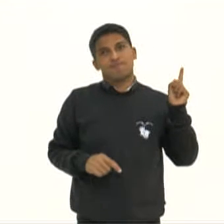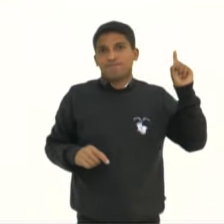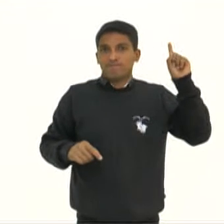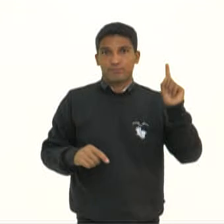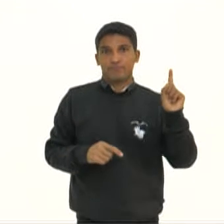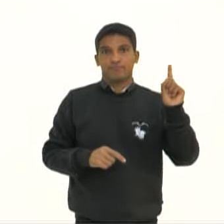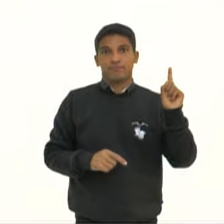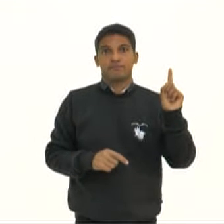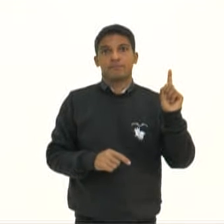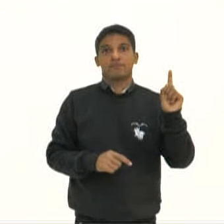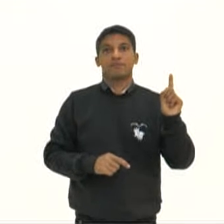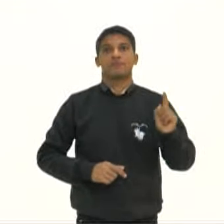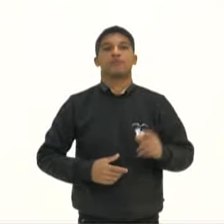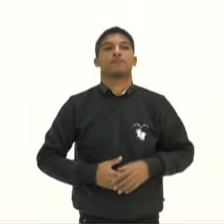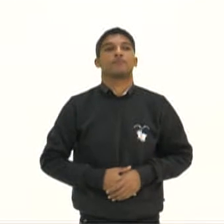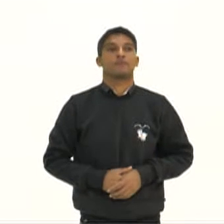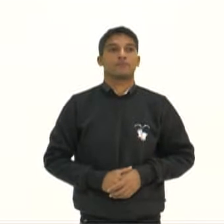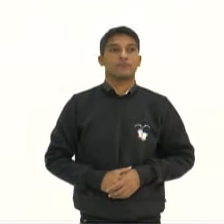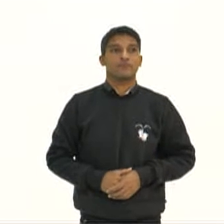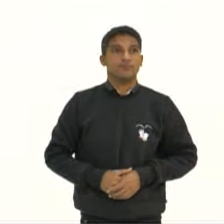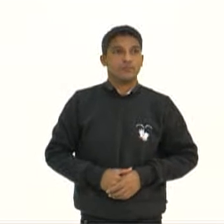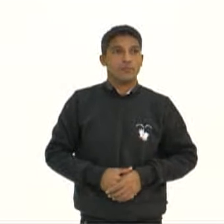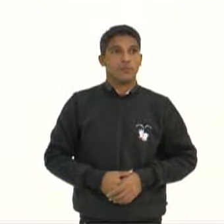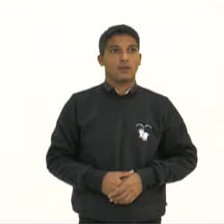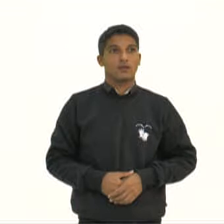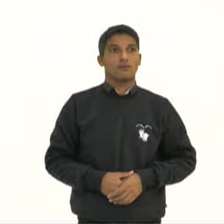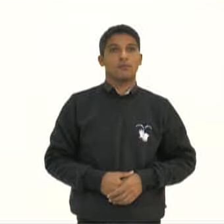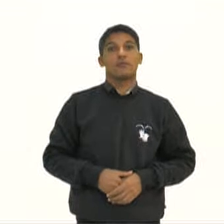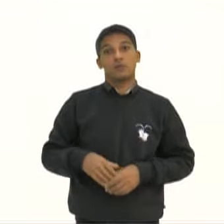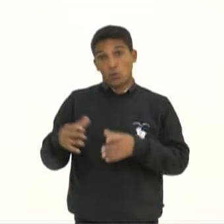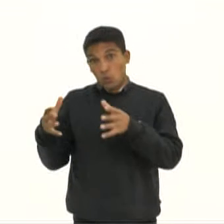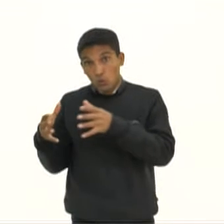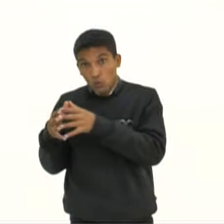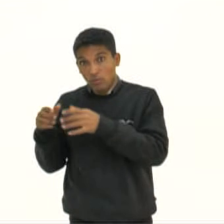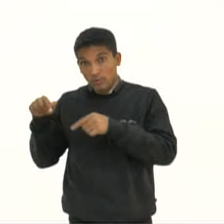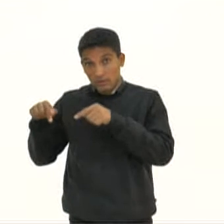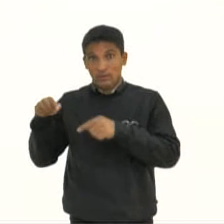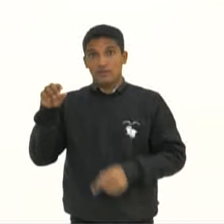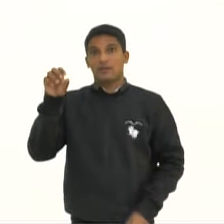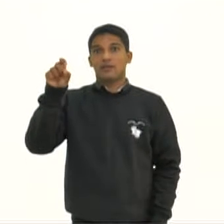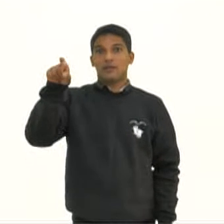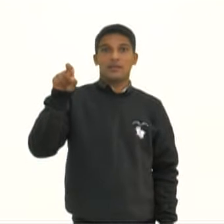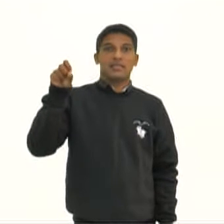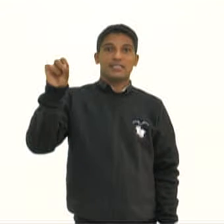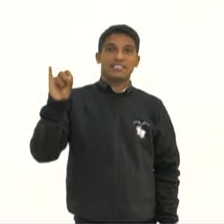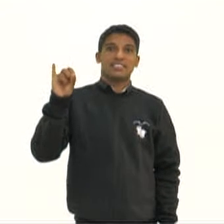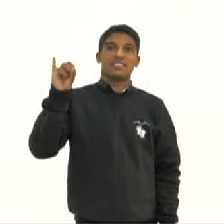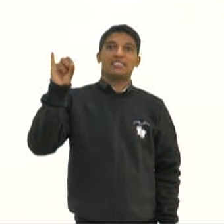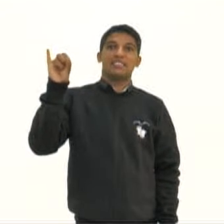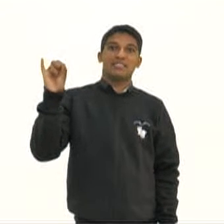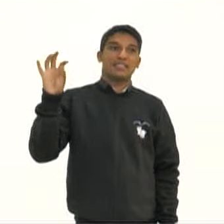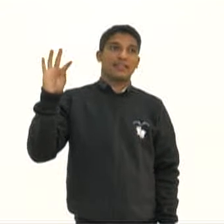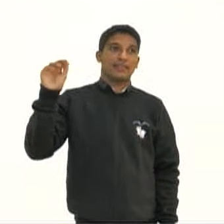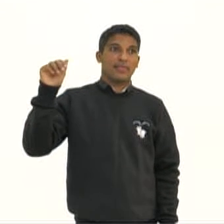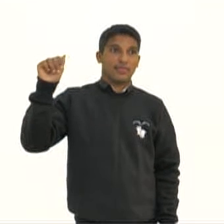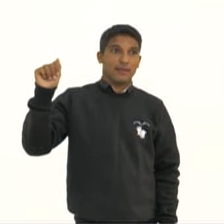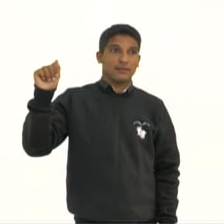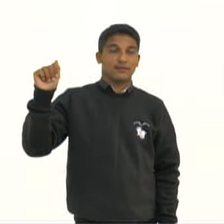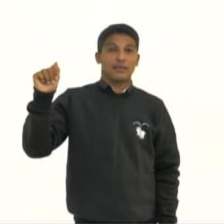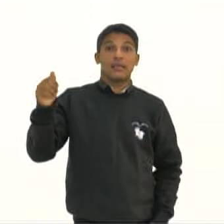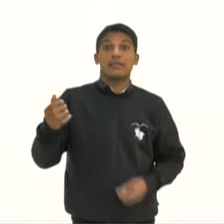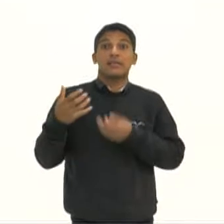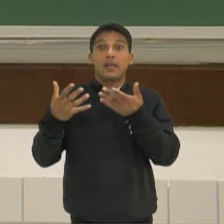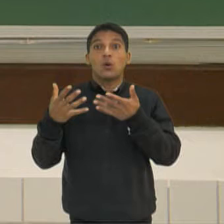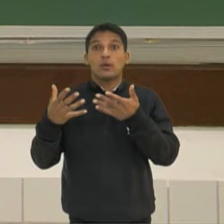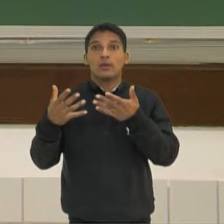faz parte dessa disputa, nós vamos ter os xiitas. Os xiitas, eles buscavam a ideia, para eles, o